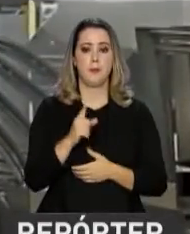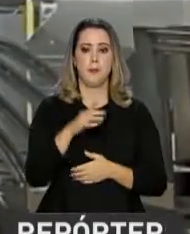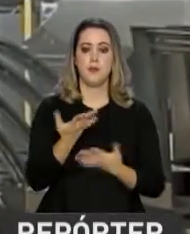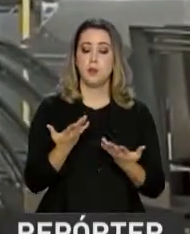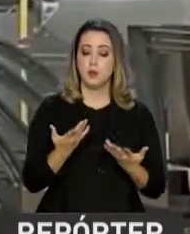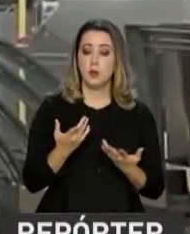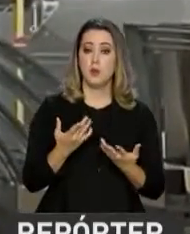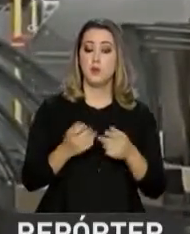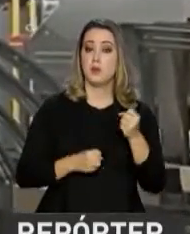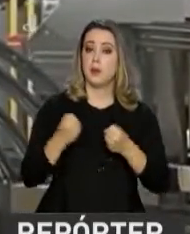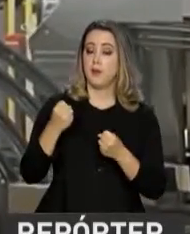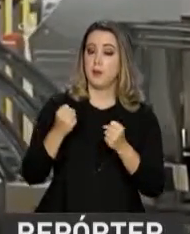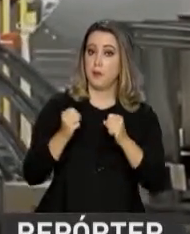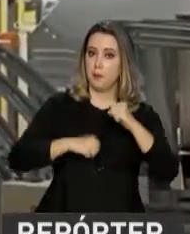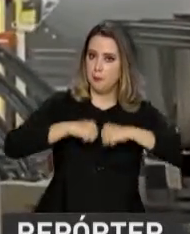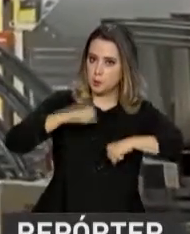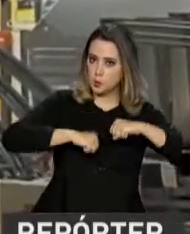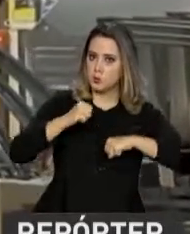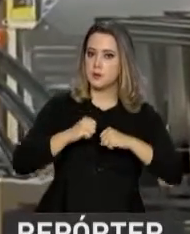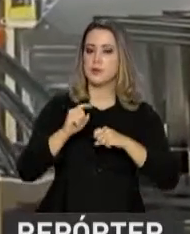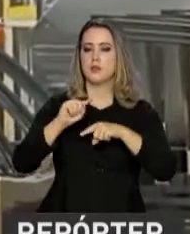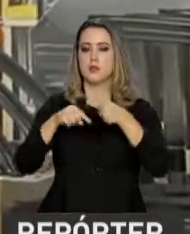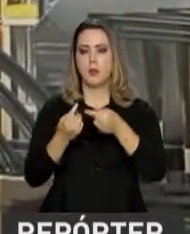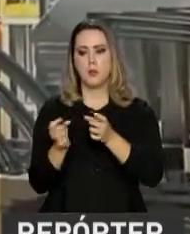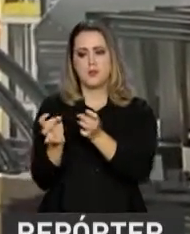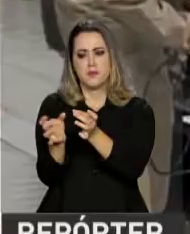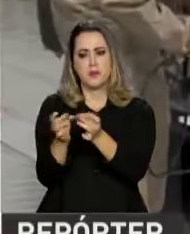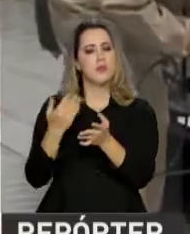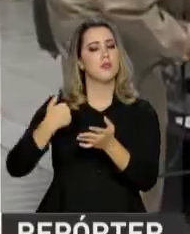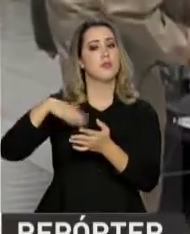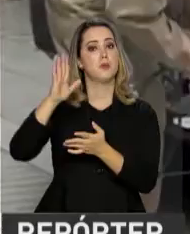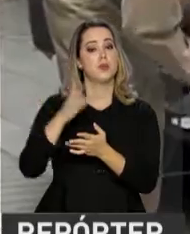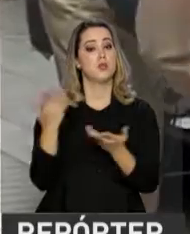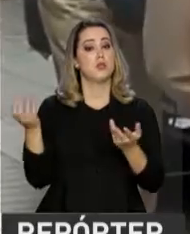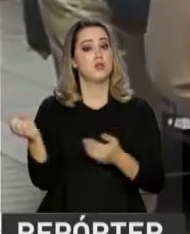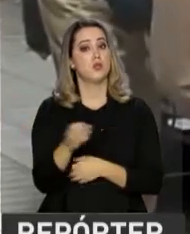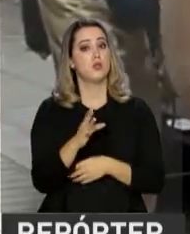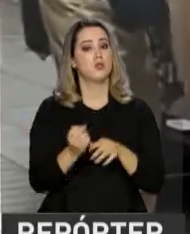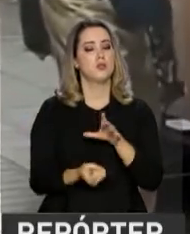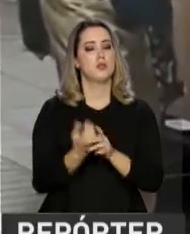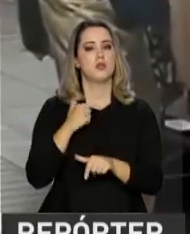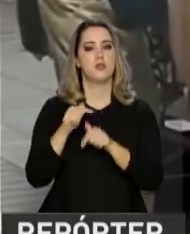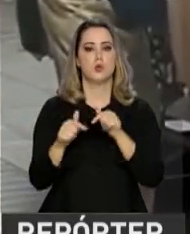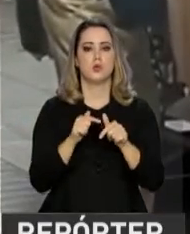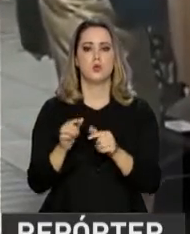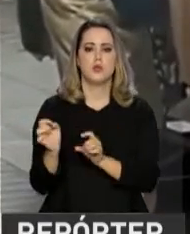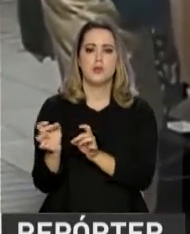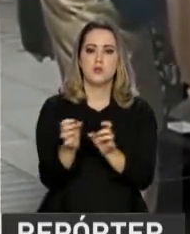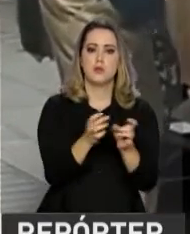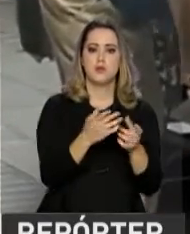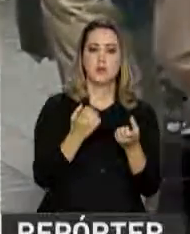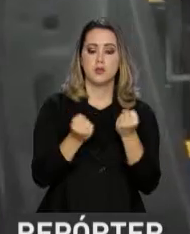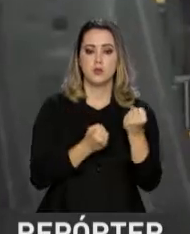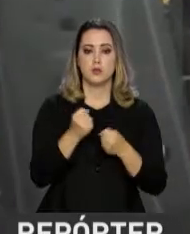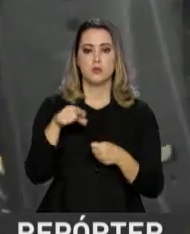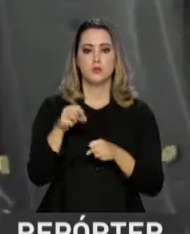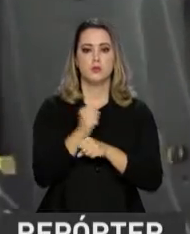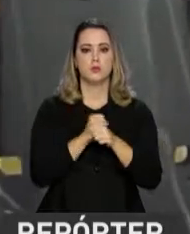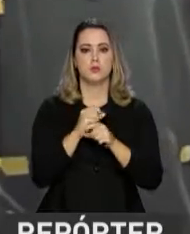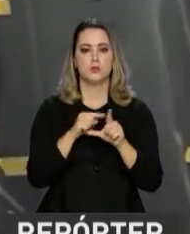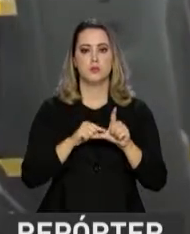e exportar mais as montadoras abriram vagas de trabalho ea previsão da anfavea é de que as vendas de veículos neste ano